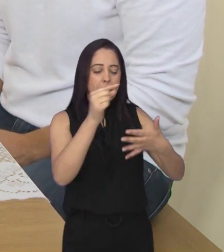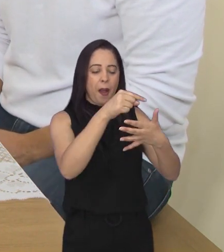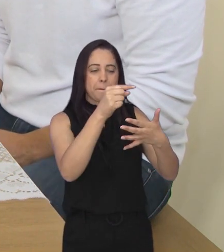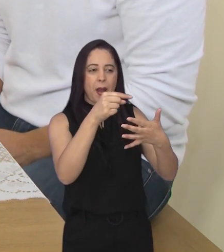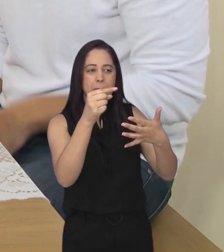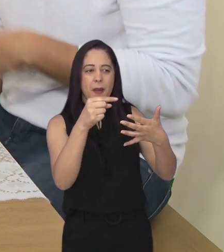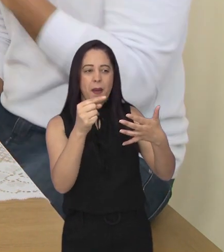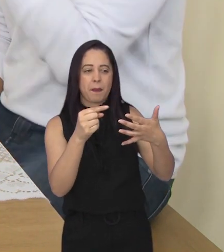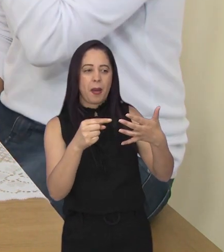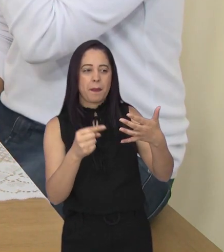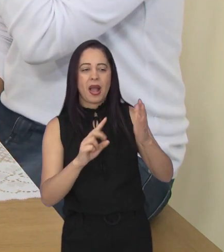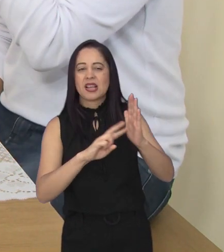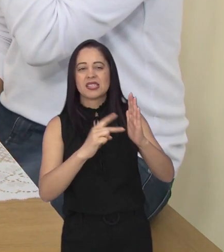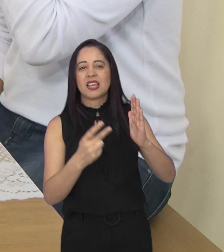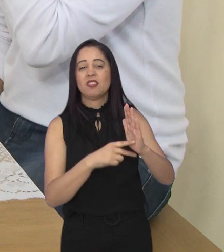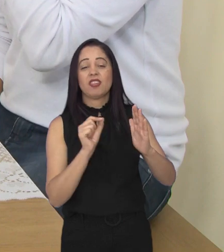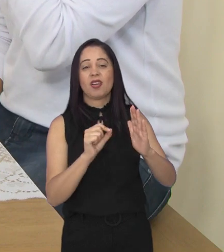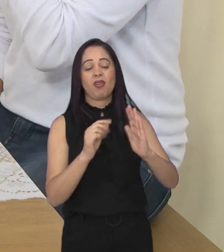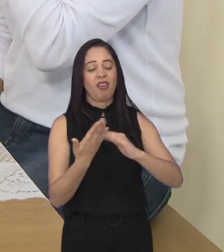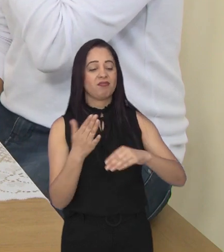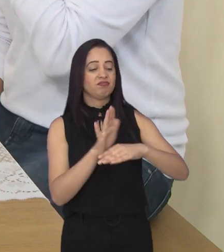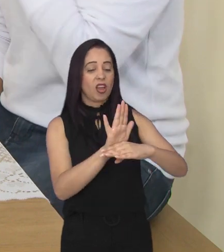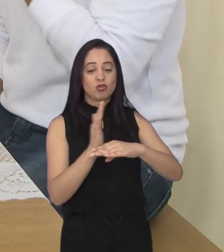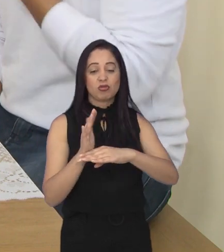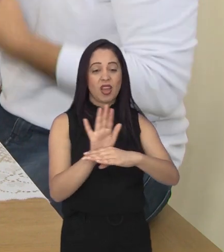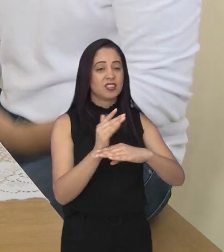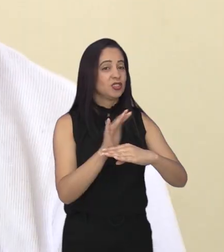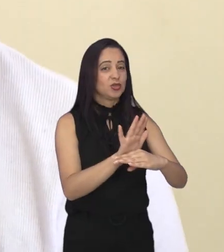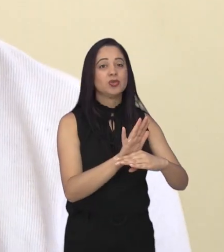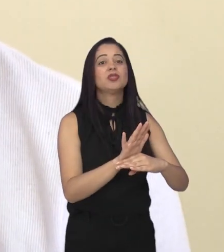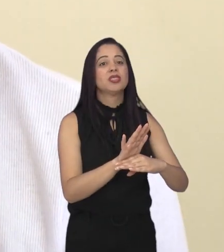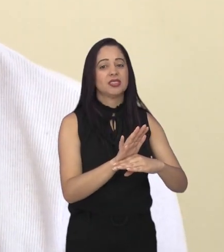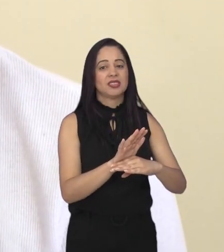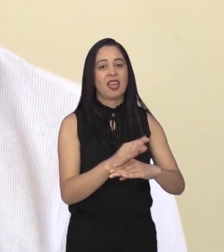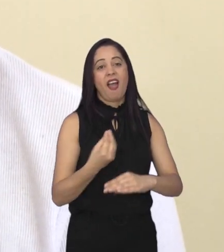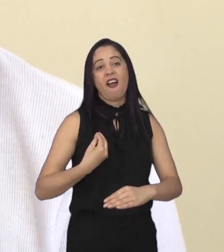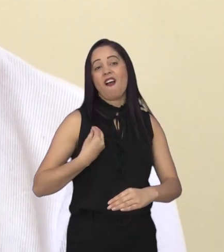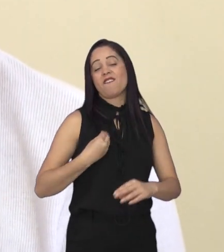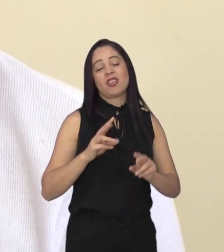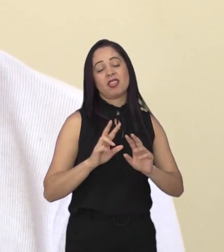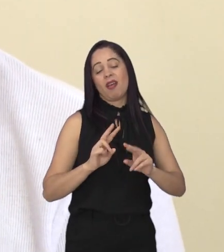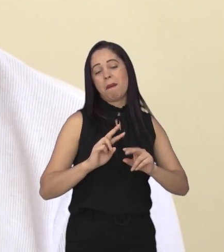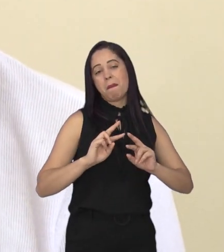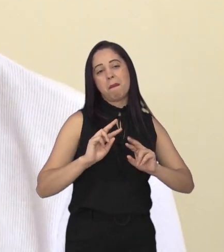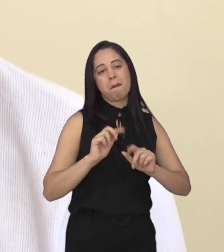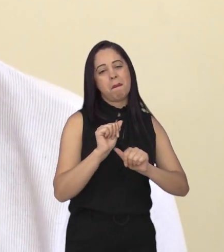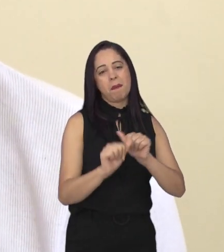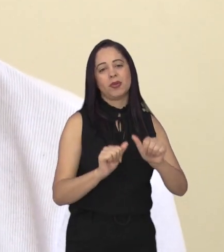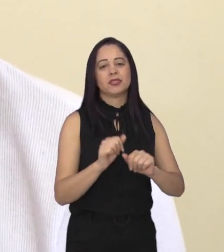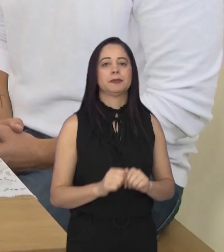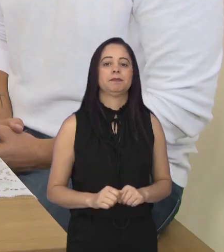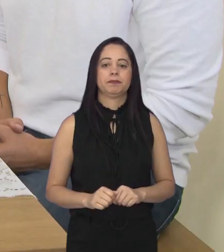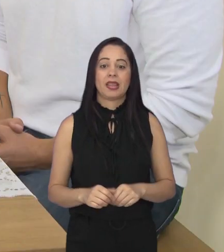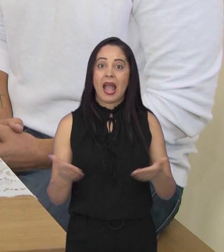soma de ajudas que a gente às vezes não espera e que faz toda a diferença. Mas a gente